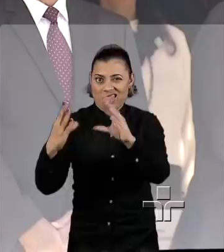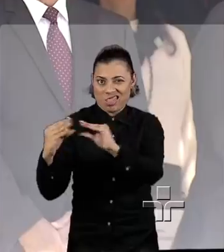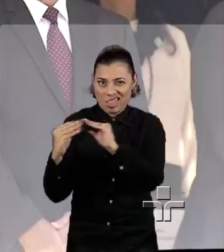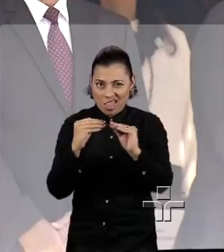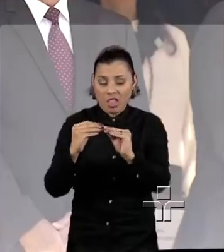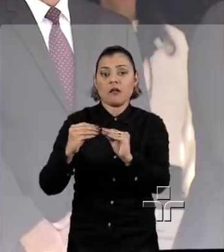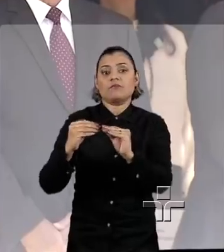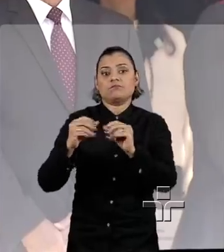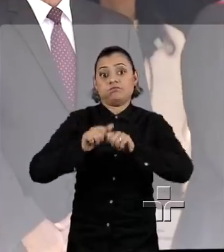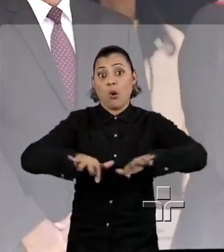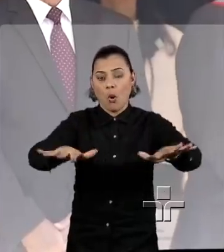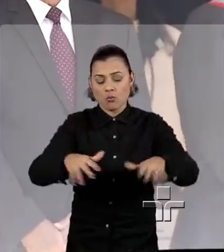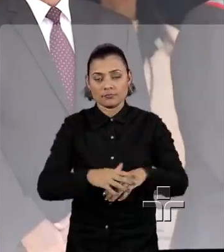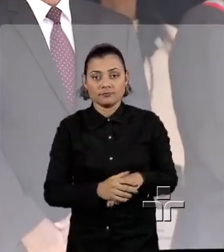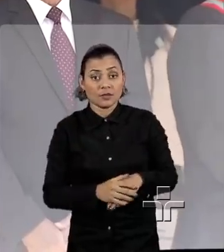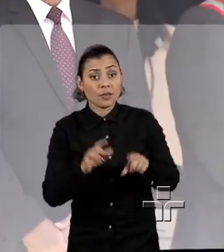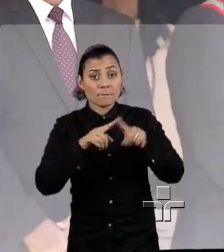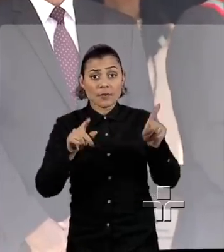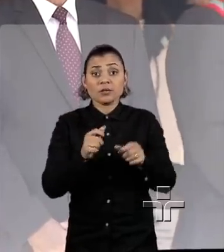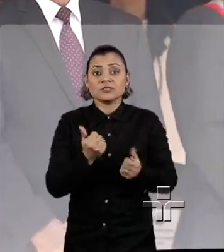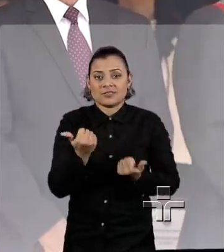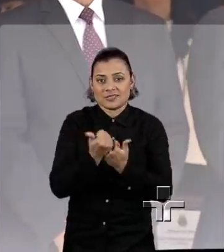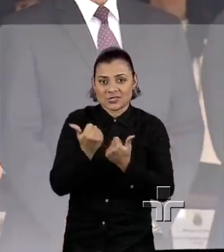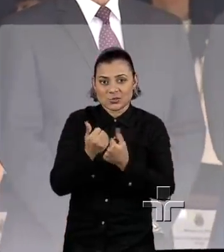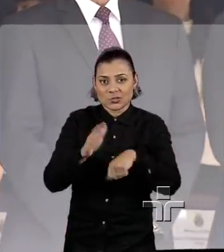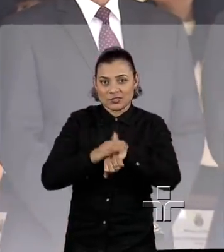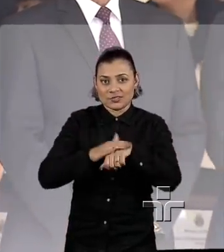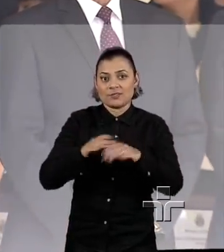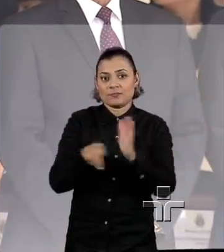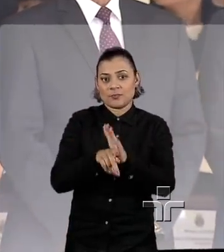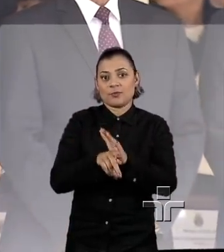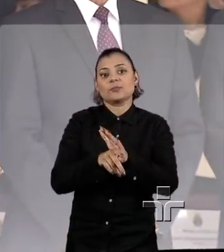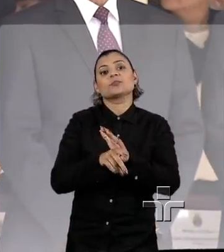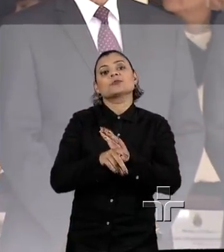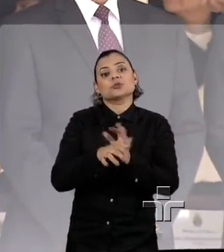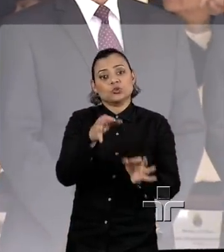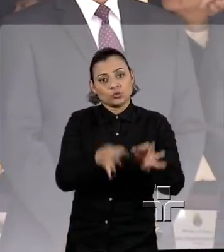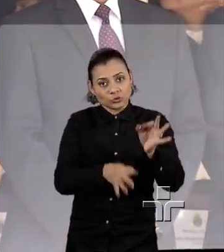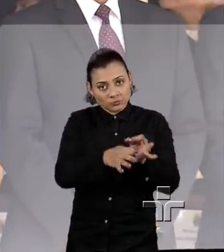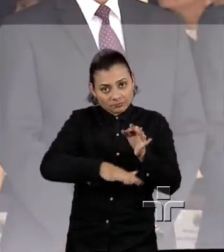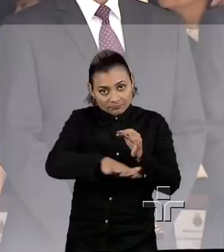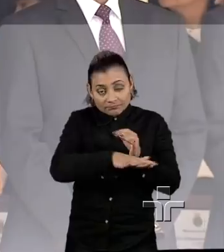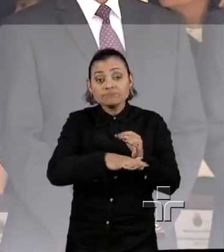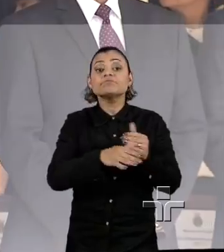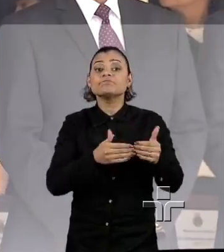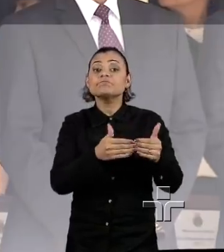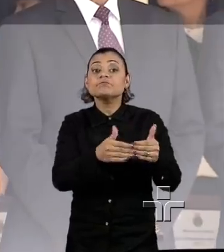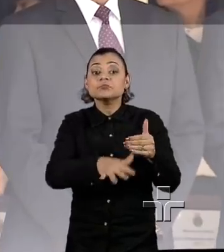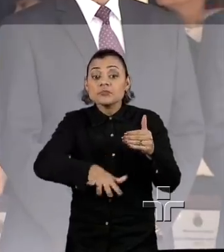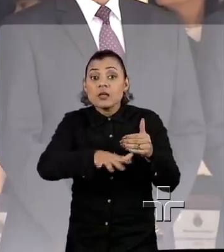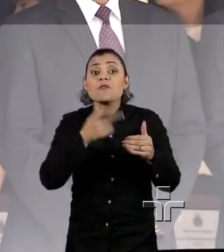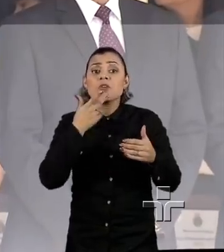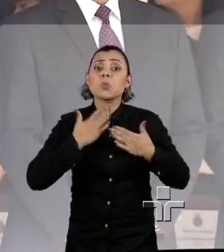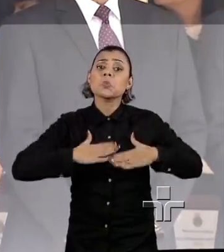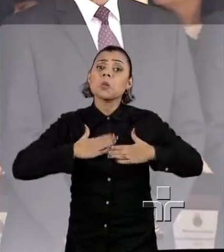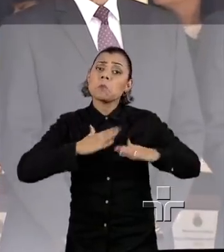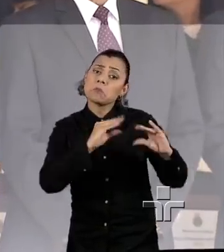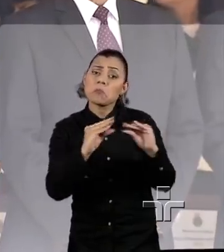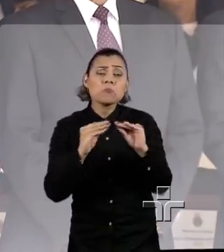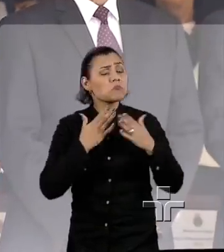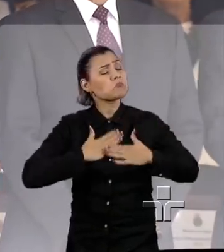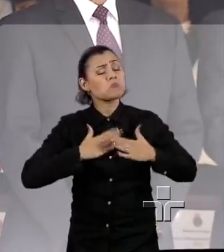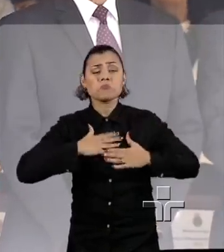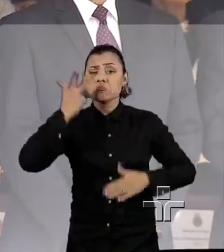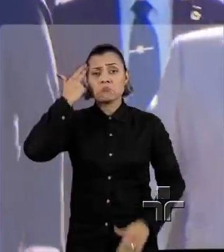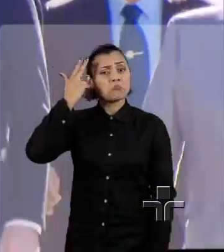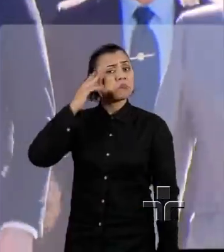de mensagens. Segundo a assessoria do Ministério da Justiça, a conversa foi bastante tranquila e o presidente entendeu as questões